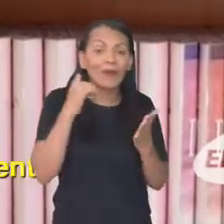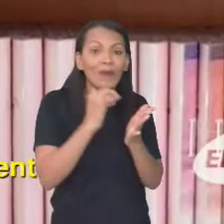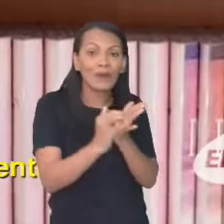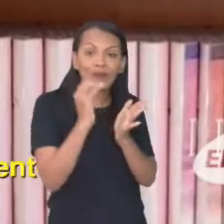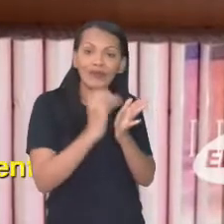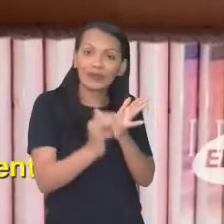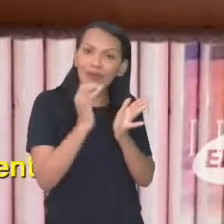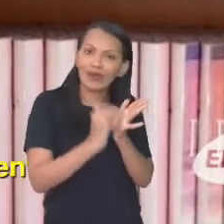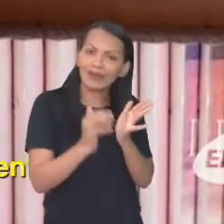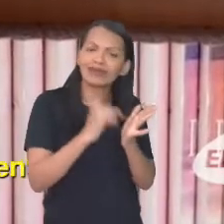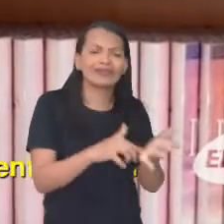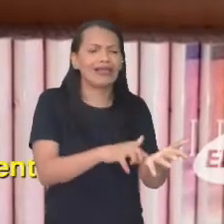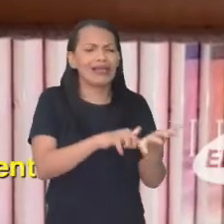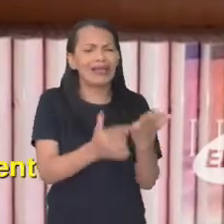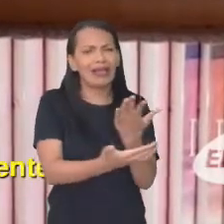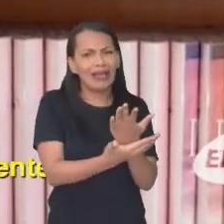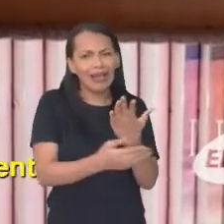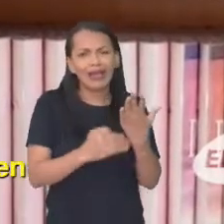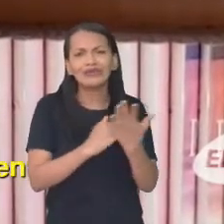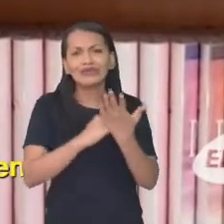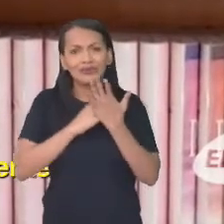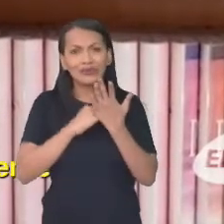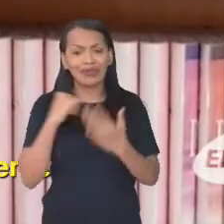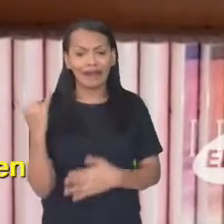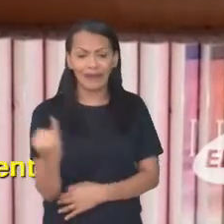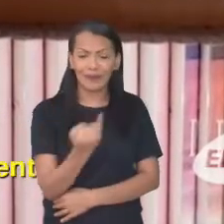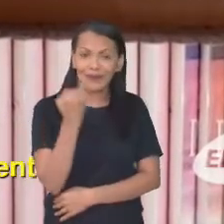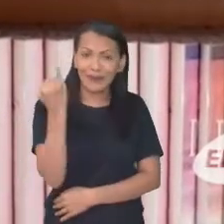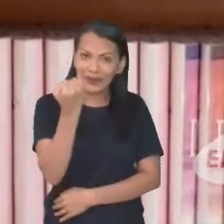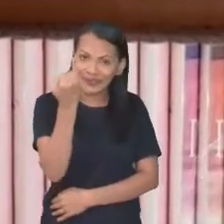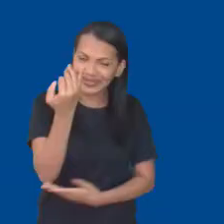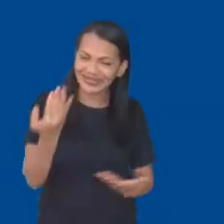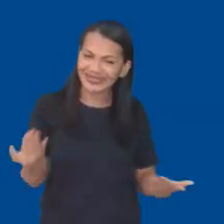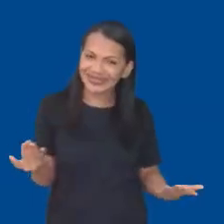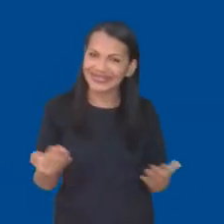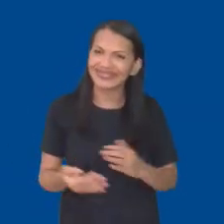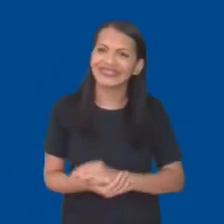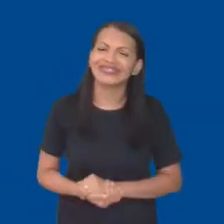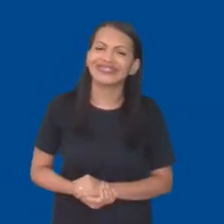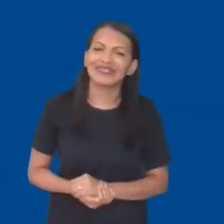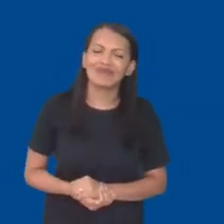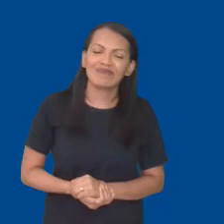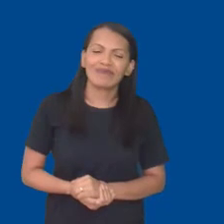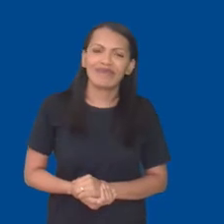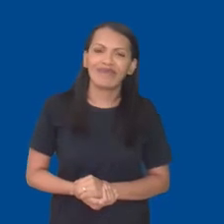dá uma inclusão de leitura muito importante para o deficiente visual.